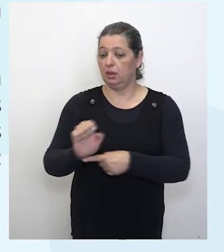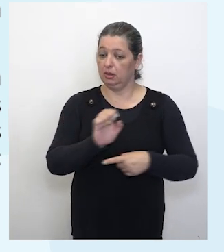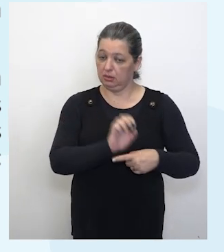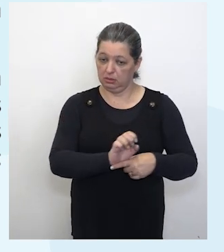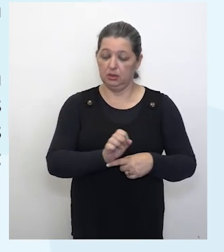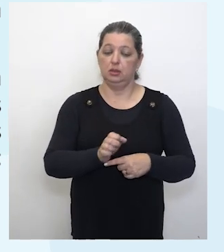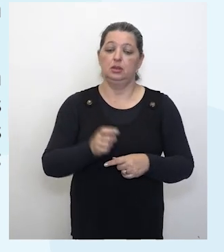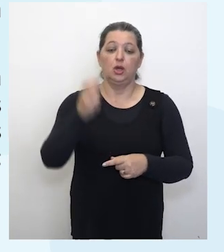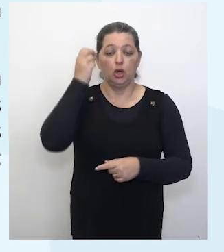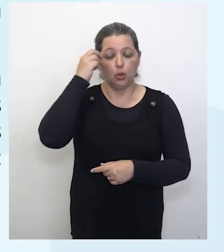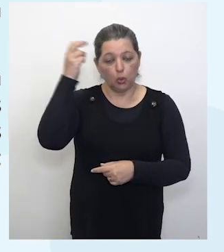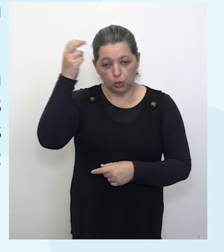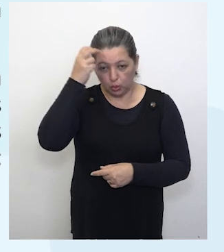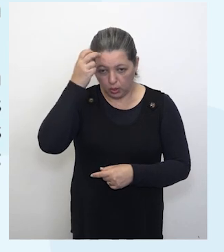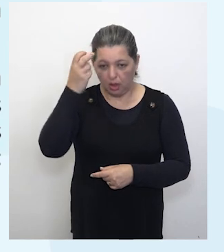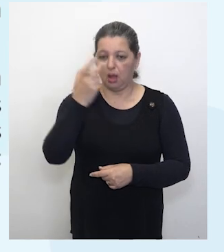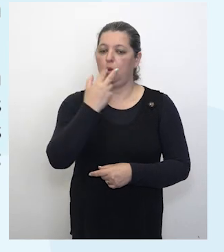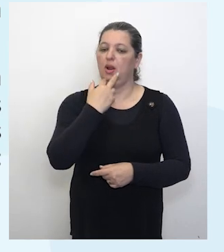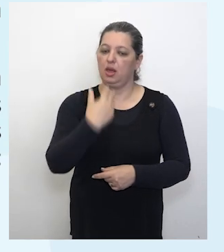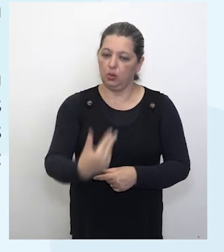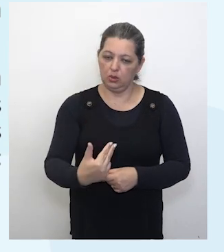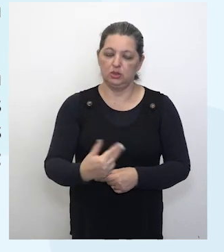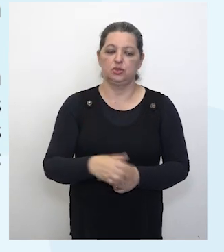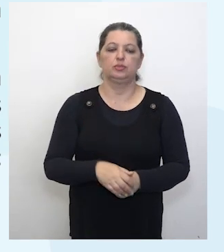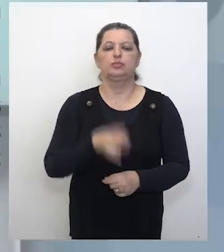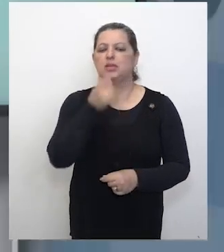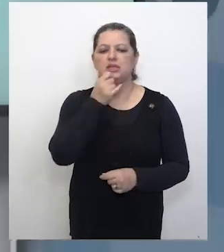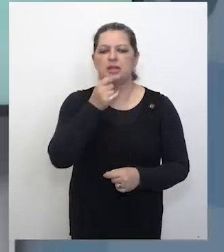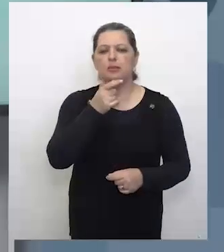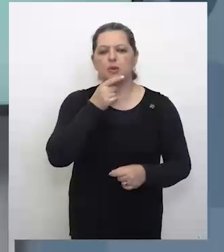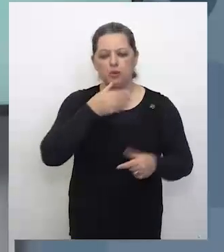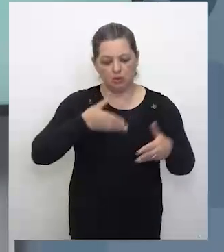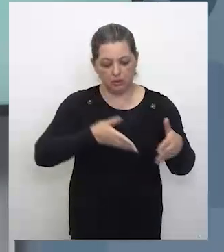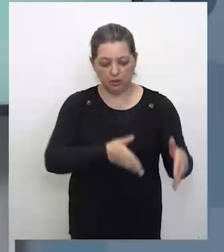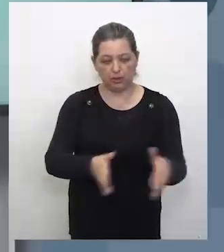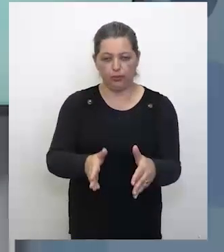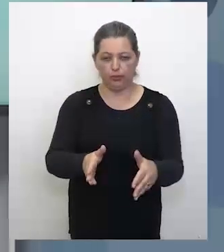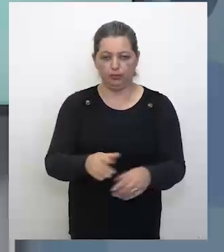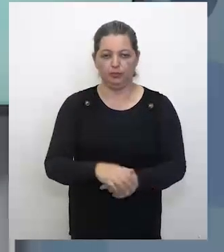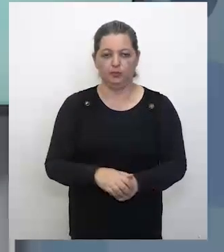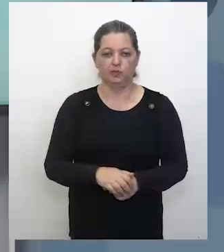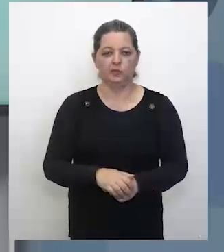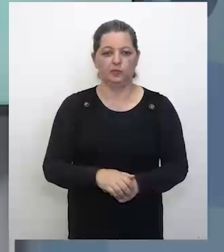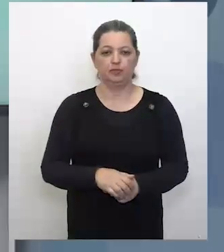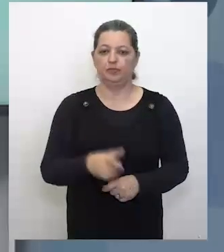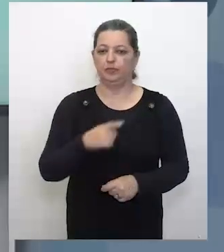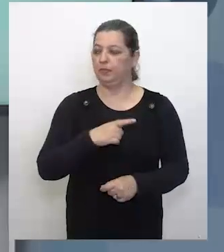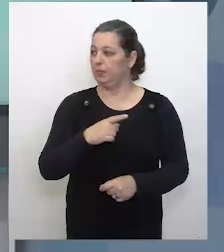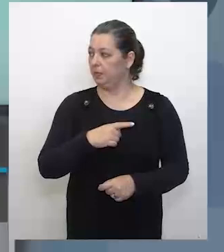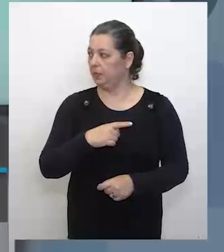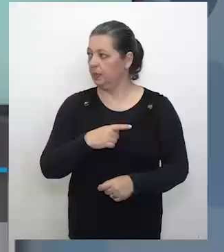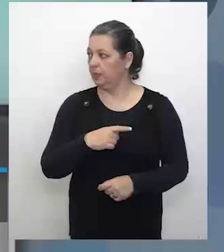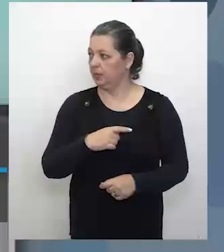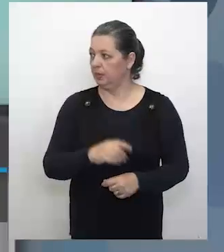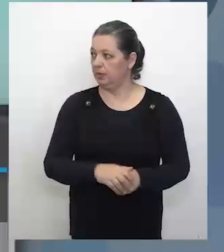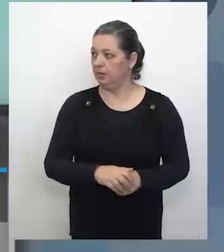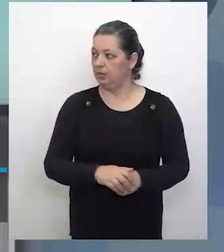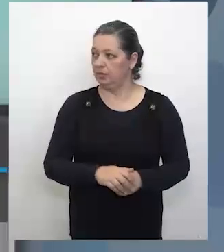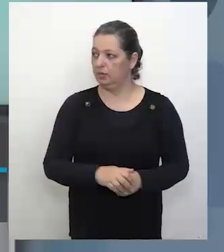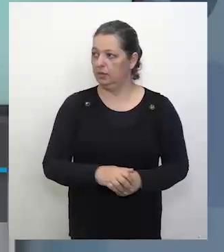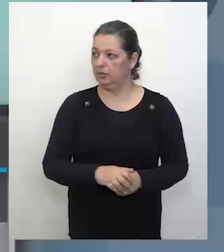linguístico. Fluviais, por exemplo. Esse rio... Ótimo exemplo, a gente divide... Tem um rio que eu não vou lembrar o nome, eu sou